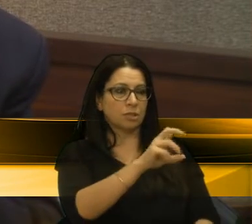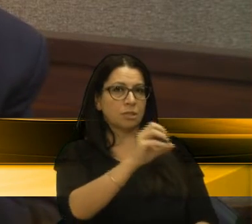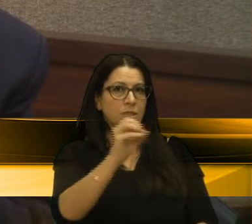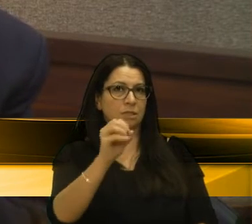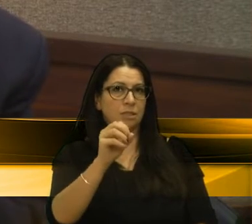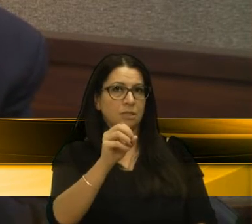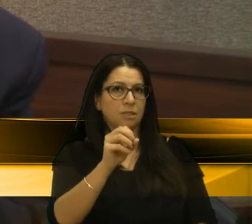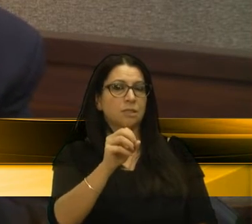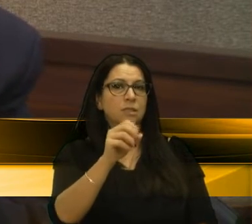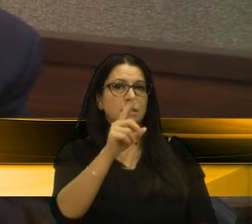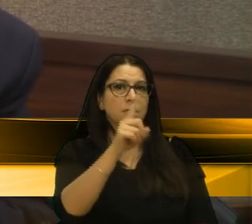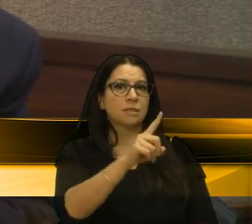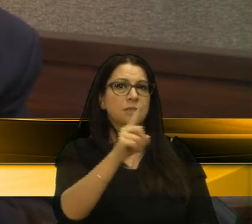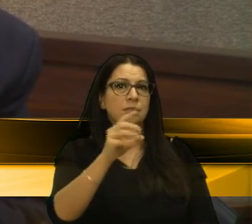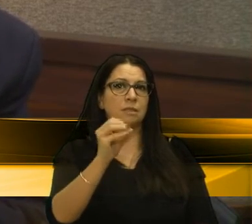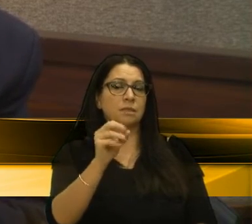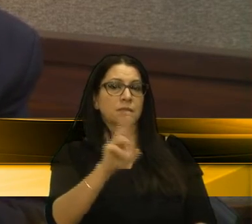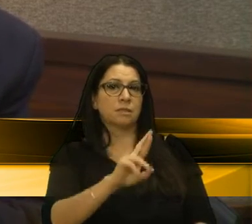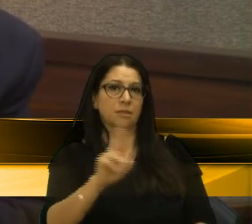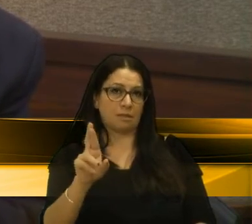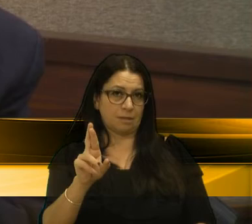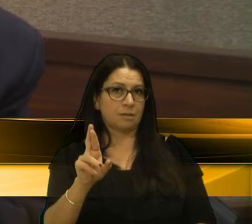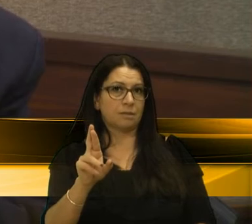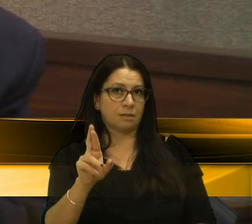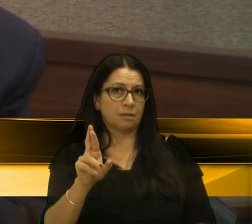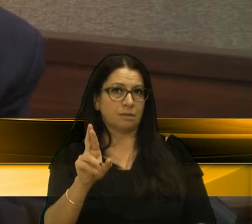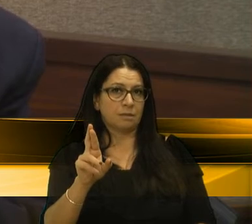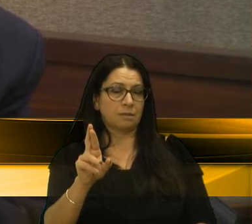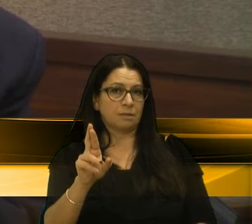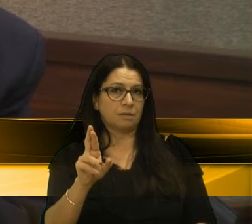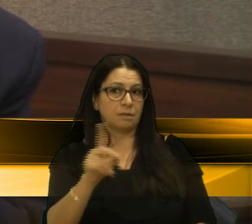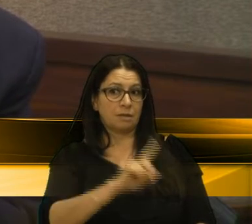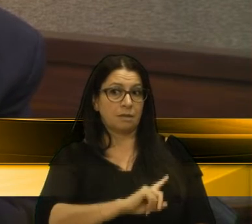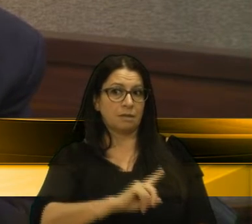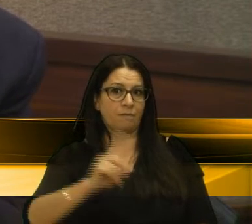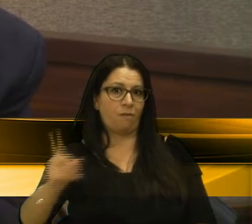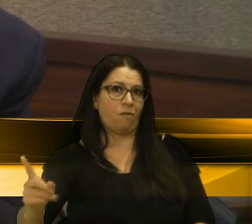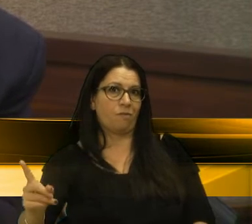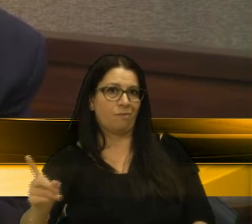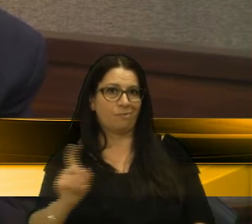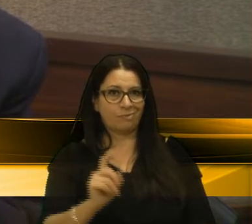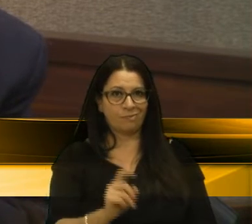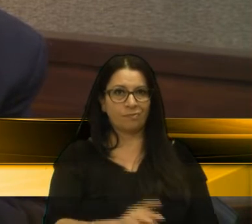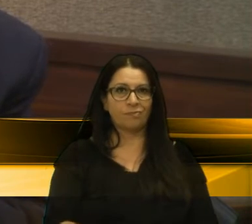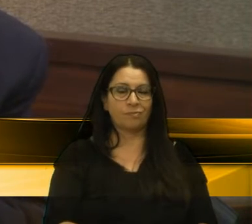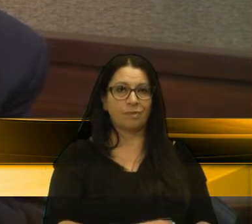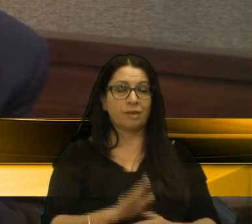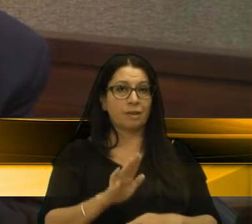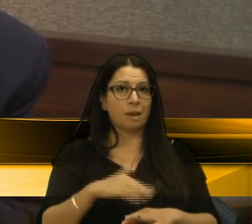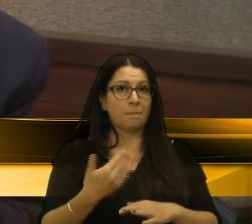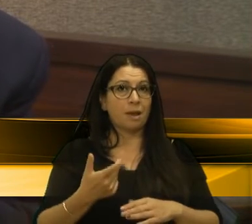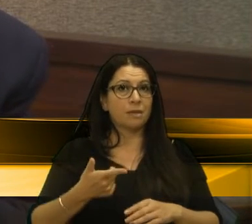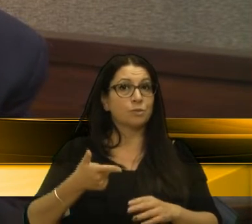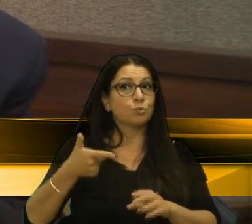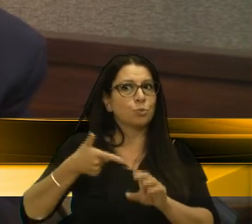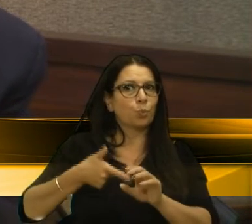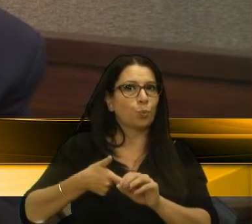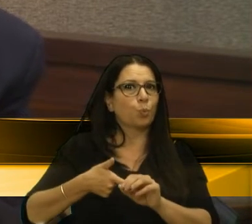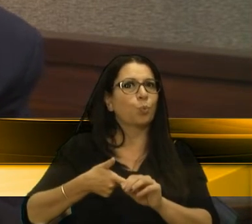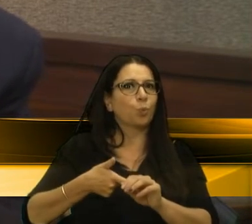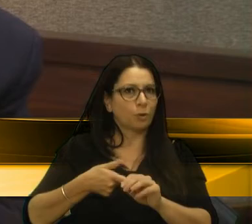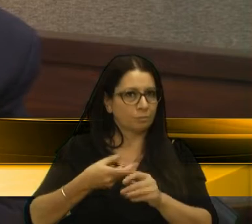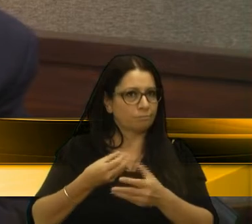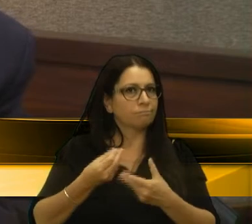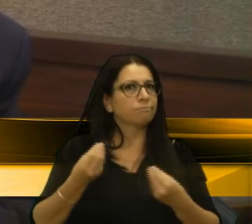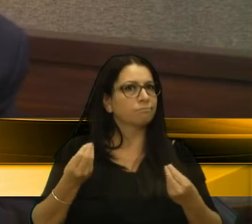vai custar R$ 110,00 ida e volta, mais do que o consumo de combustível de